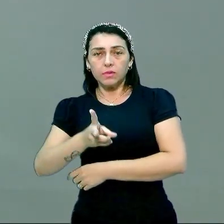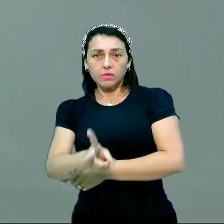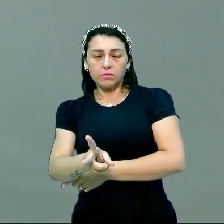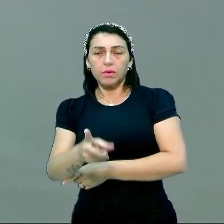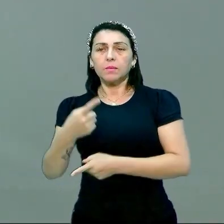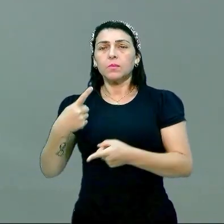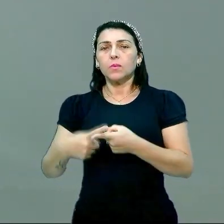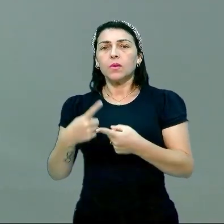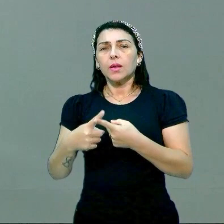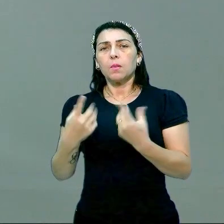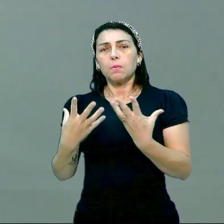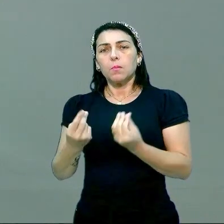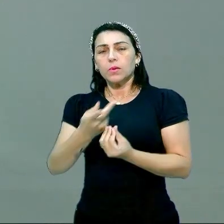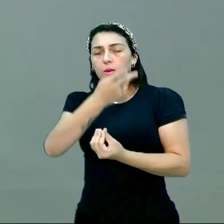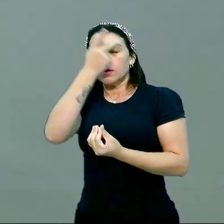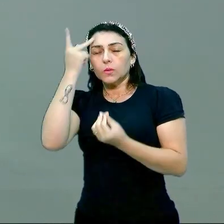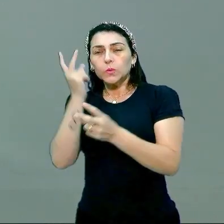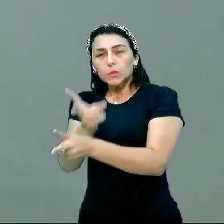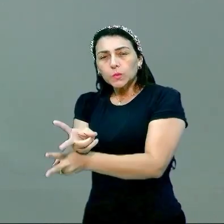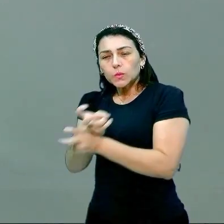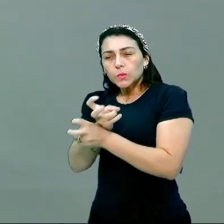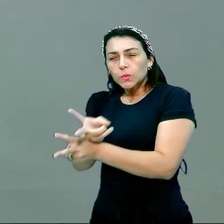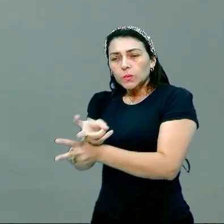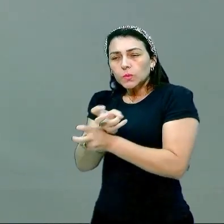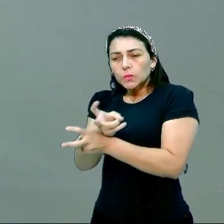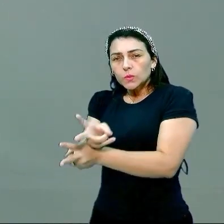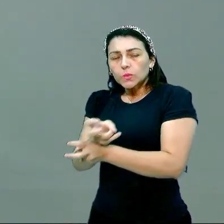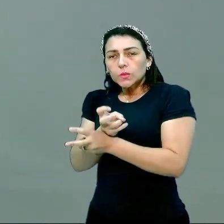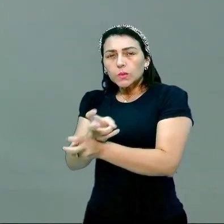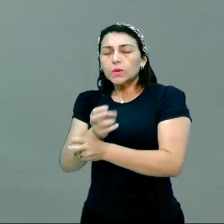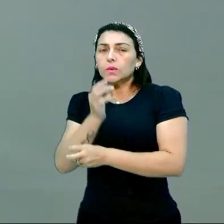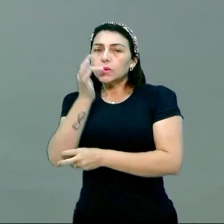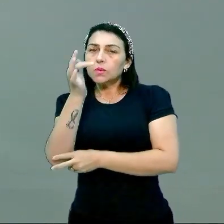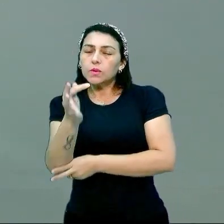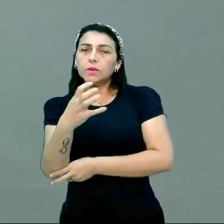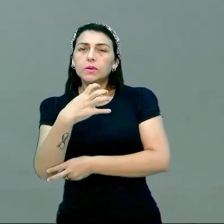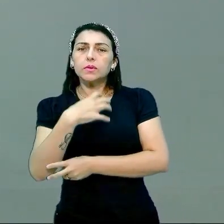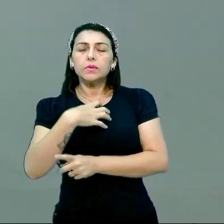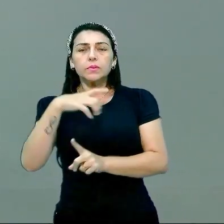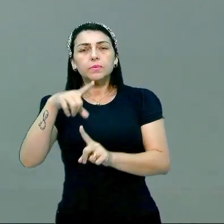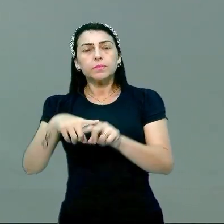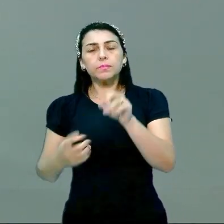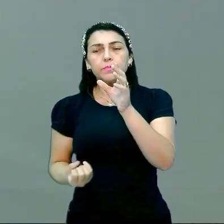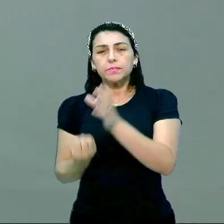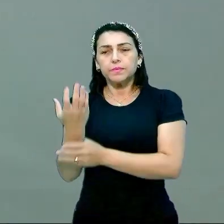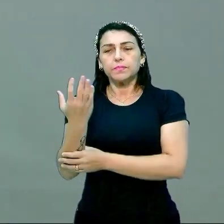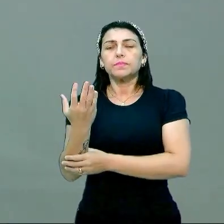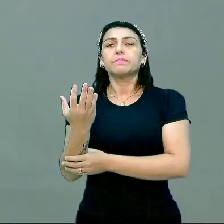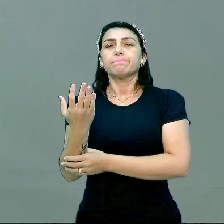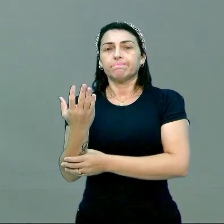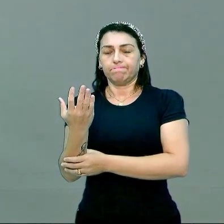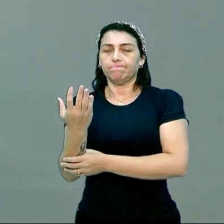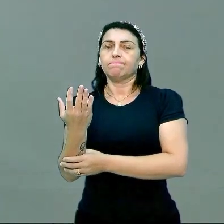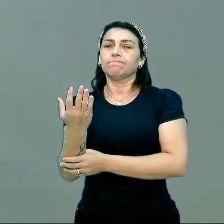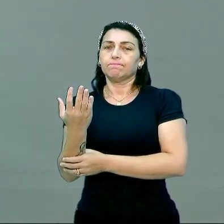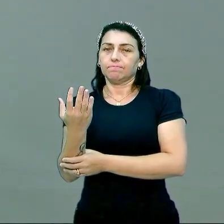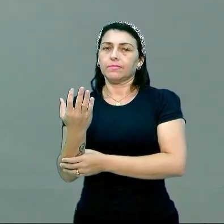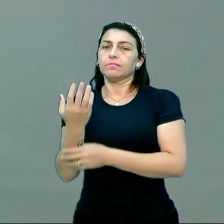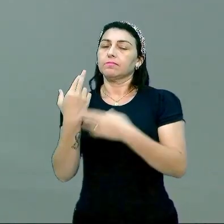porque é muita gente sendo explorada e um dia esse modo de exploração, ele causa